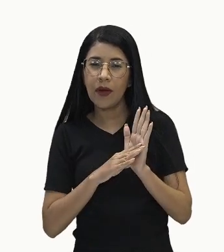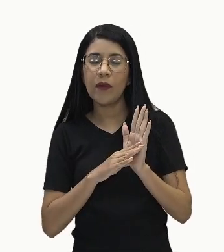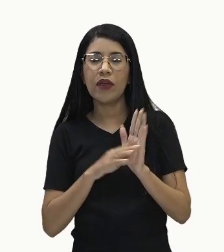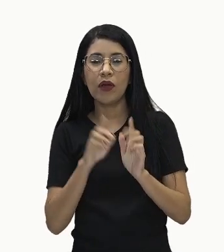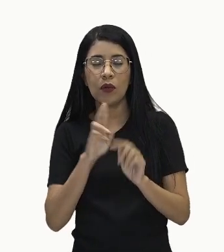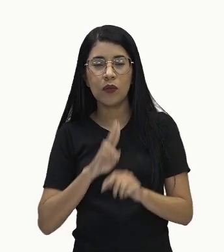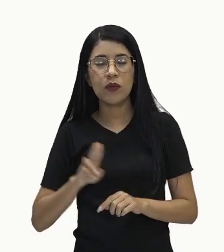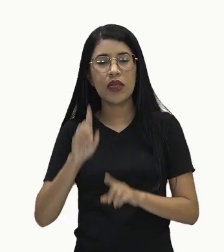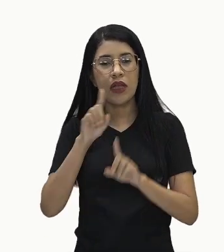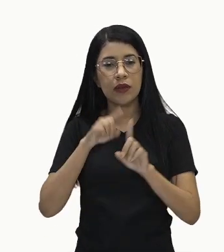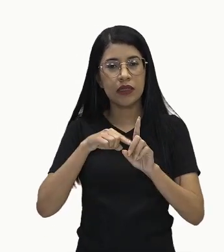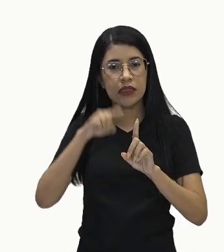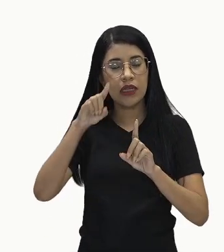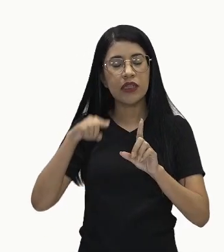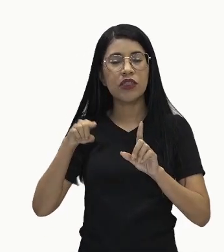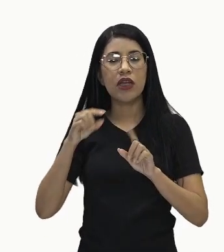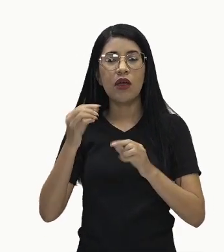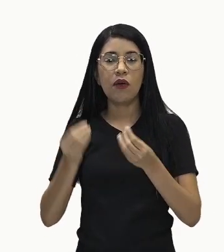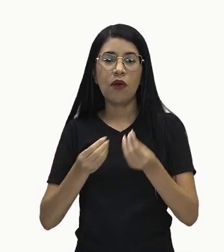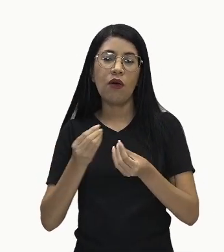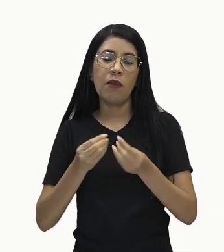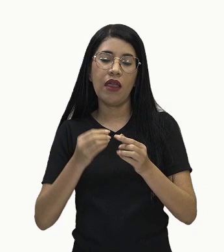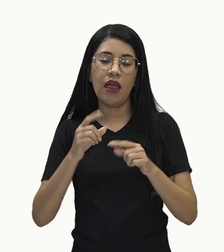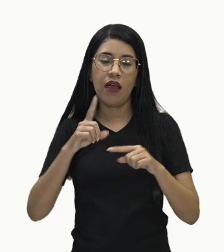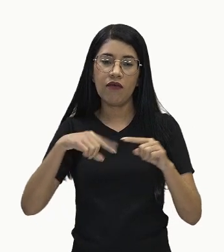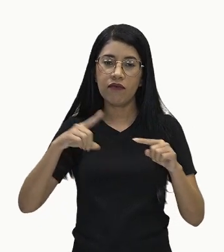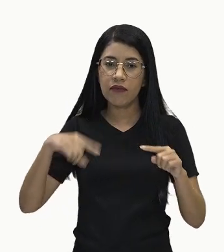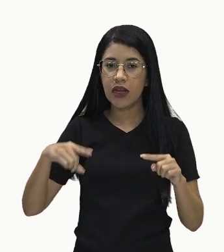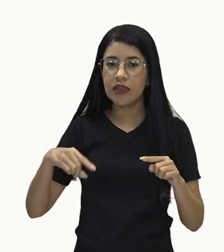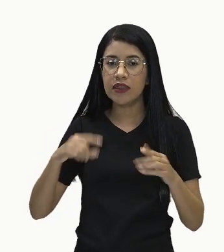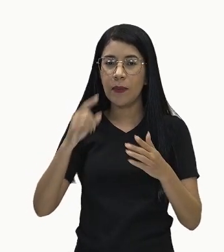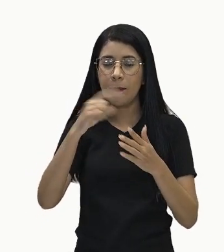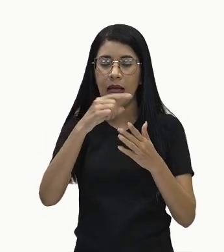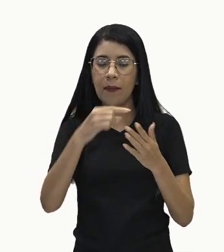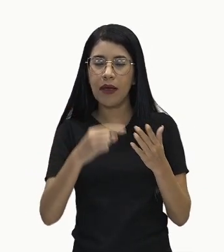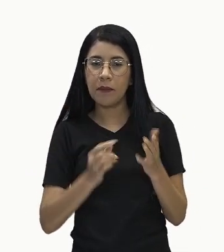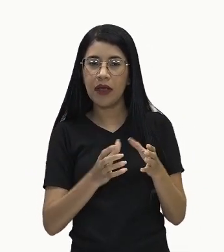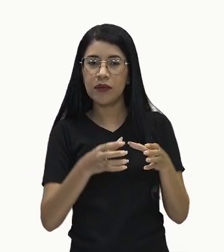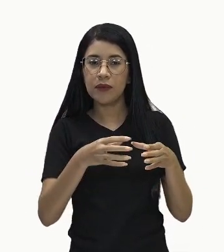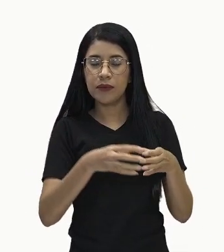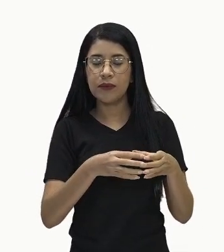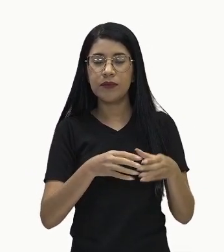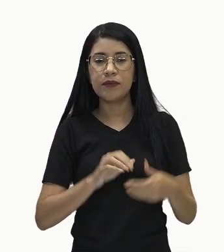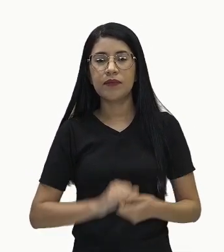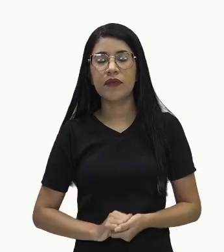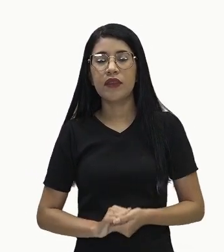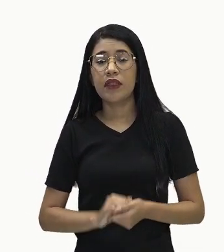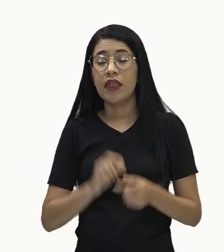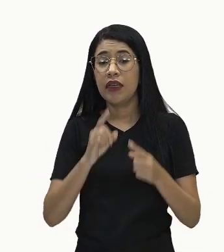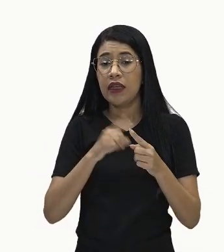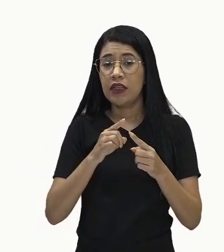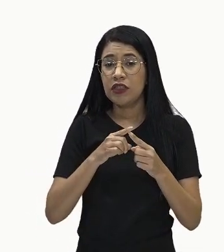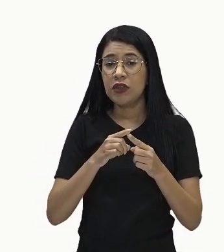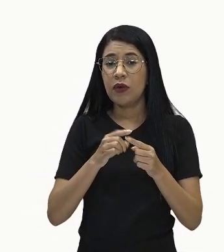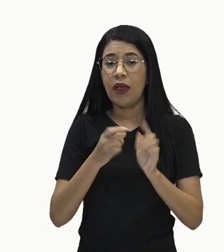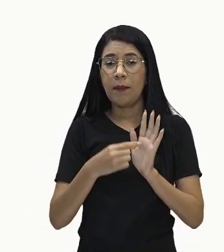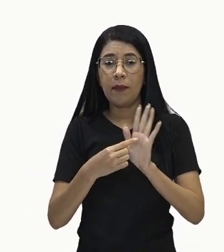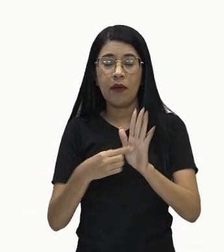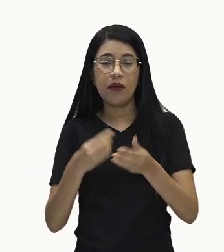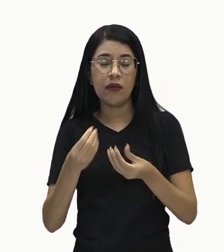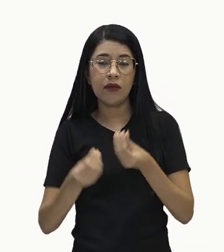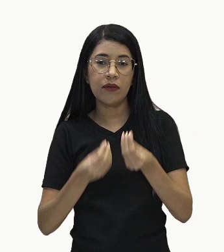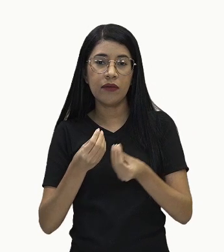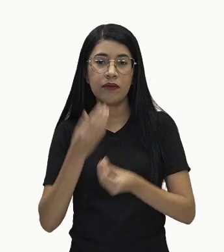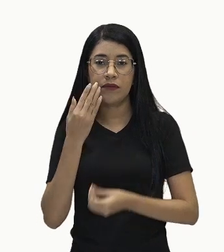definição. É um parâmetro muito usado em estatística que indica o grau de variação de um conjunto